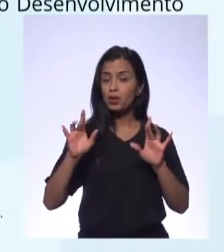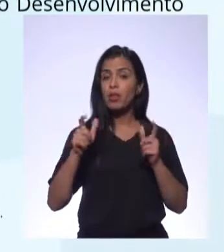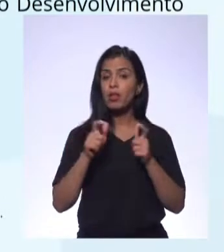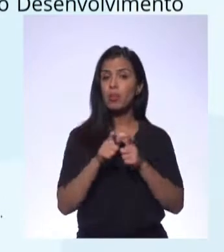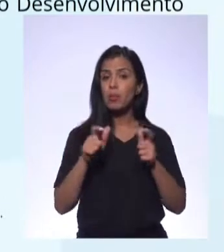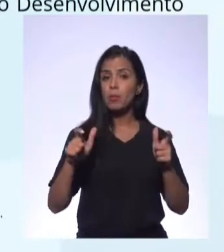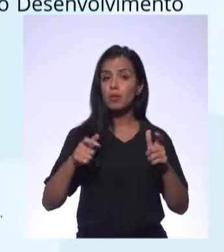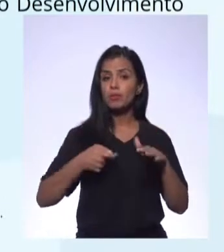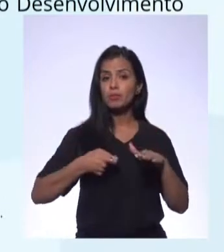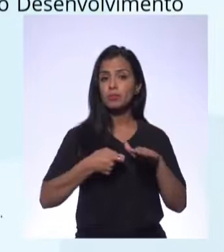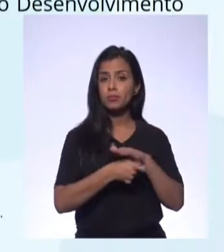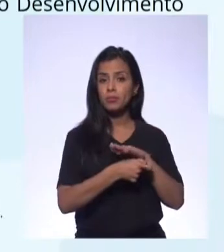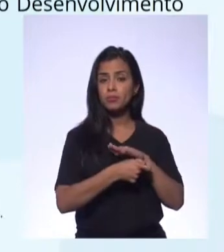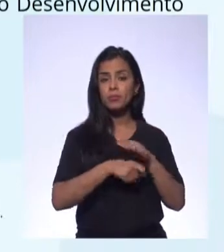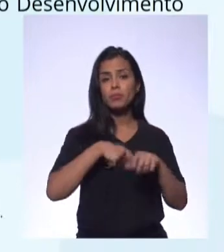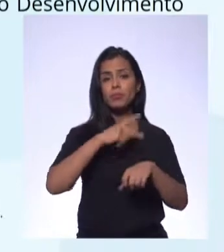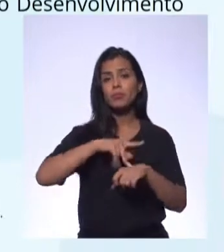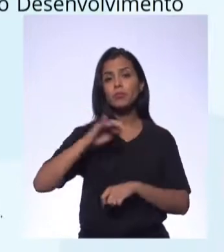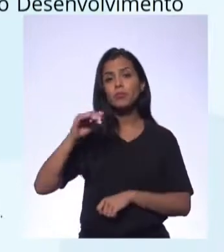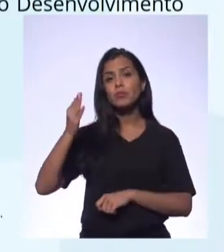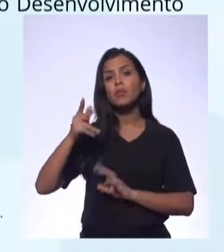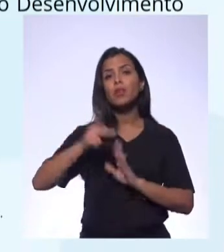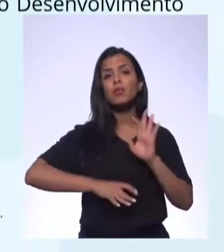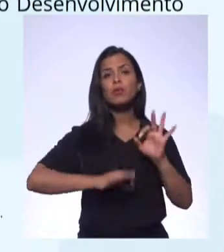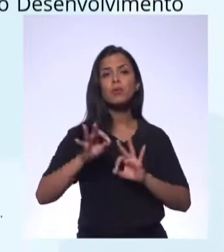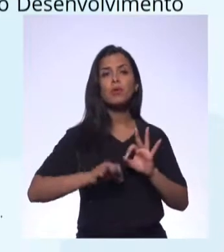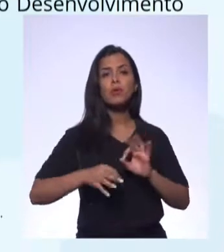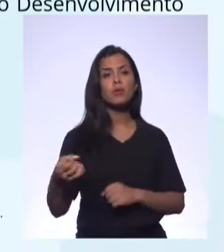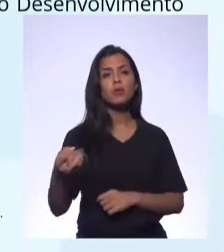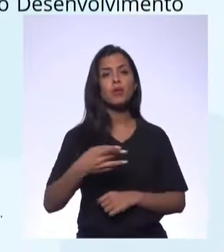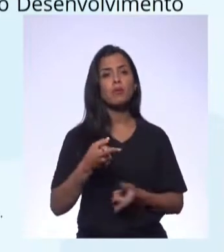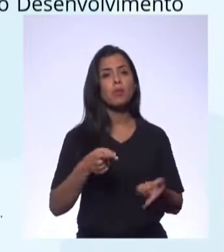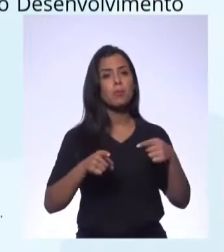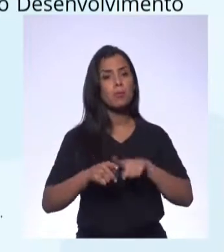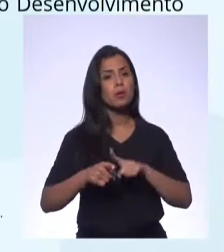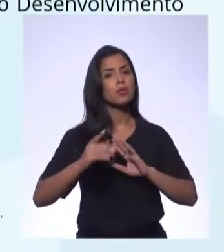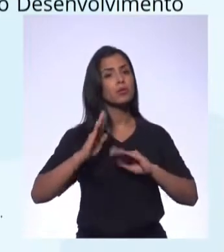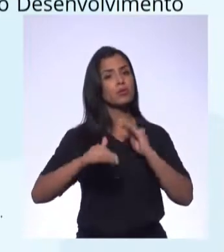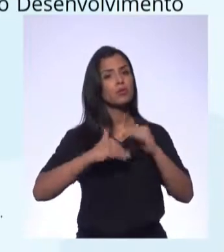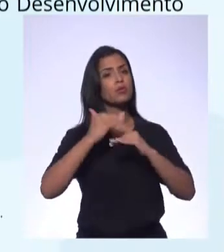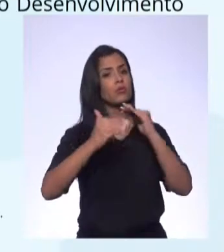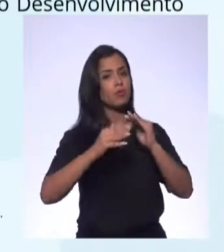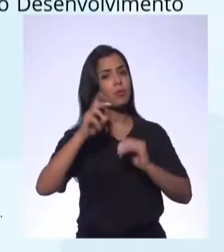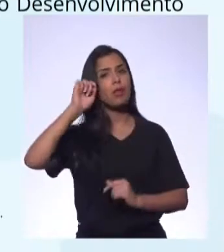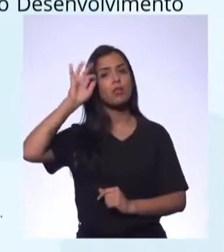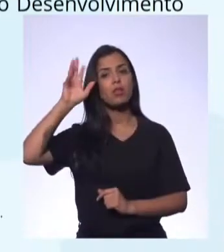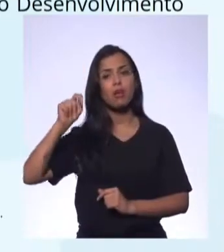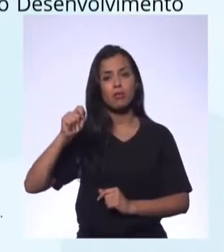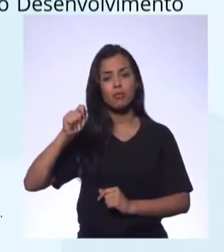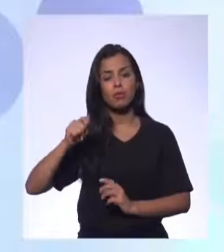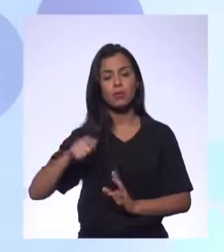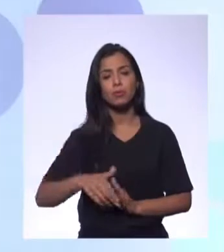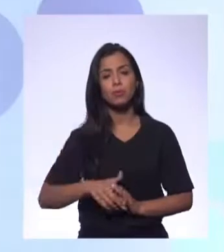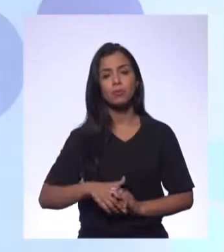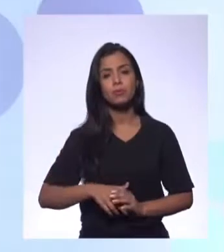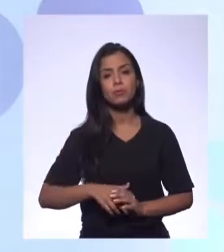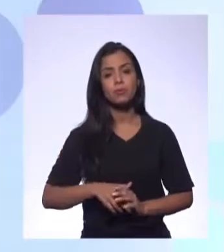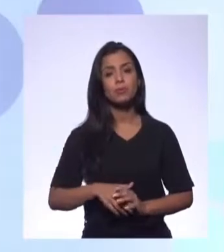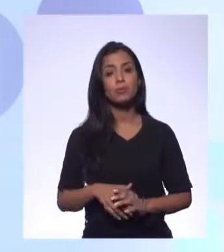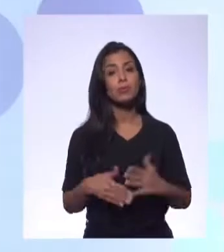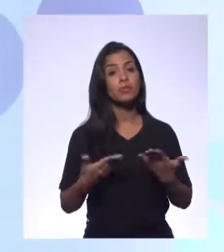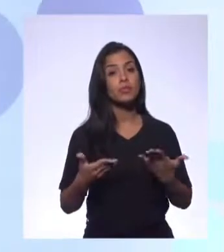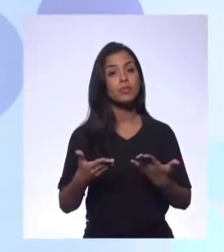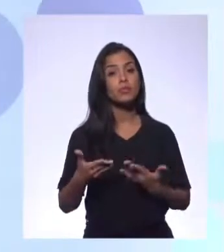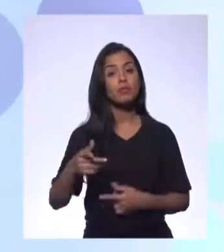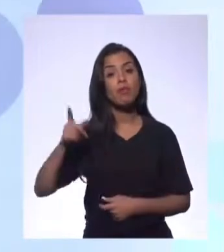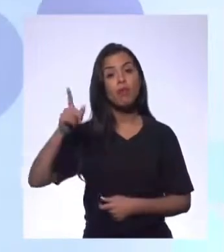dos investimentos estrangeiros por meio do programa Nova Parceria para o Desenvolvimento da África, né? Então, é a África